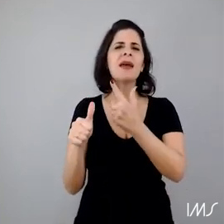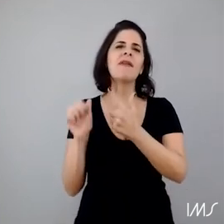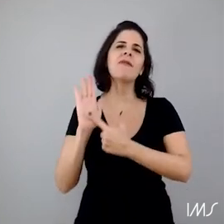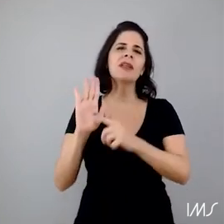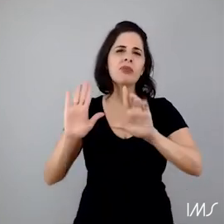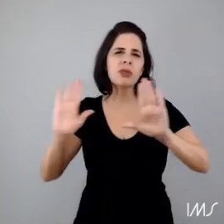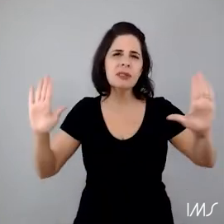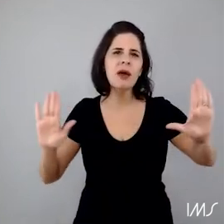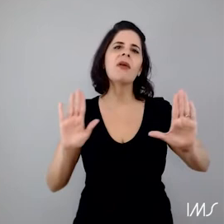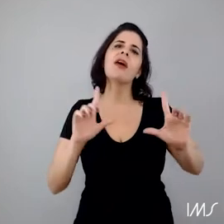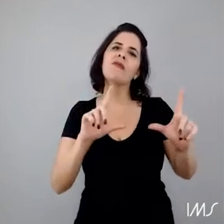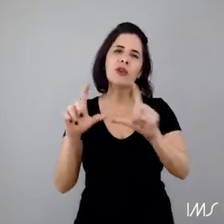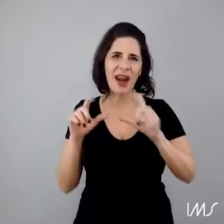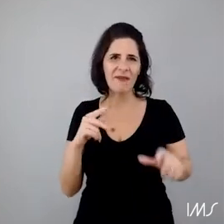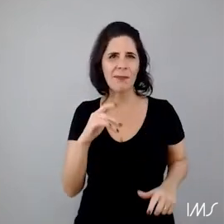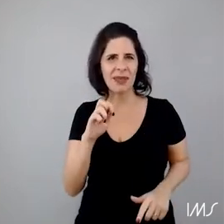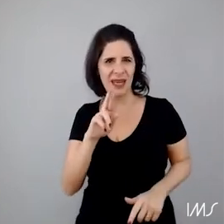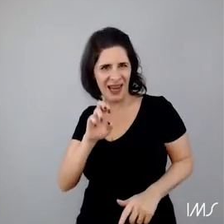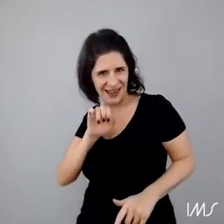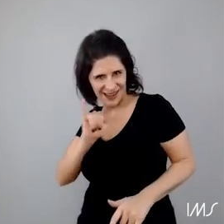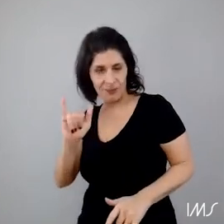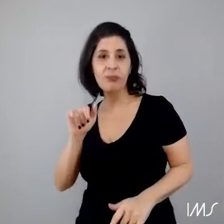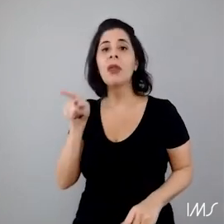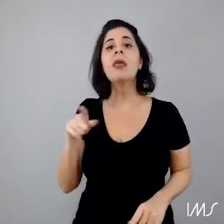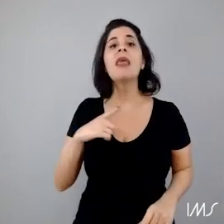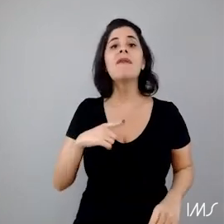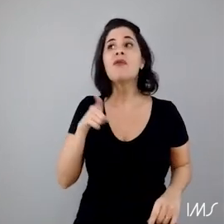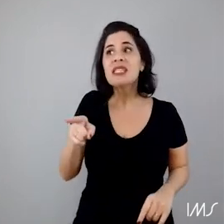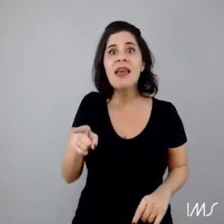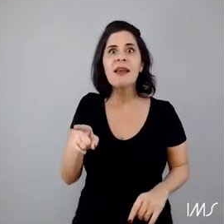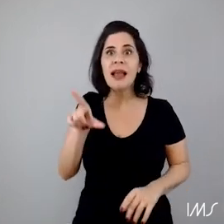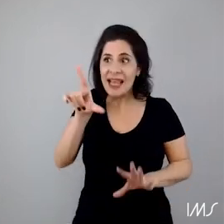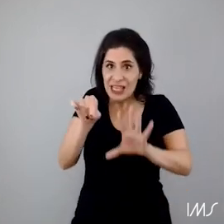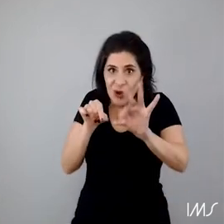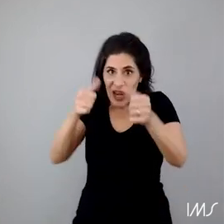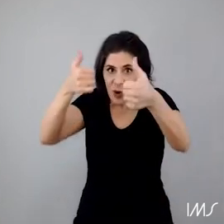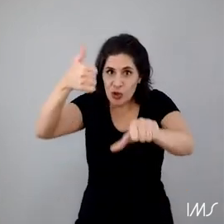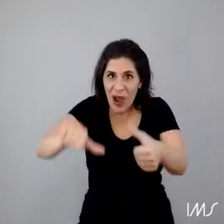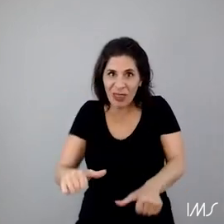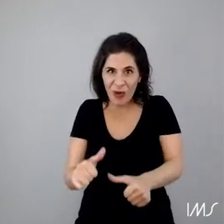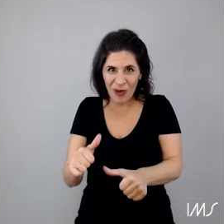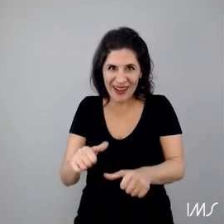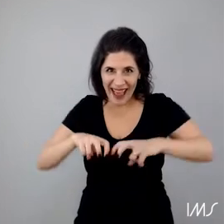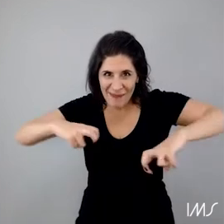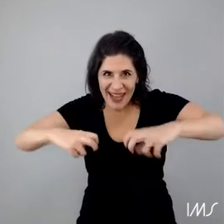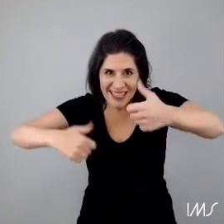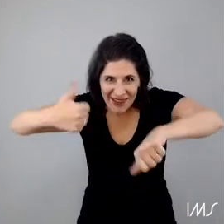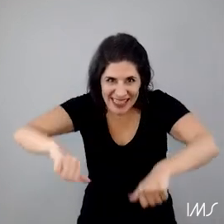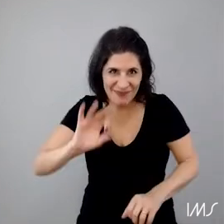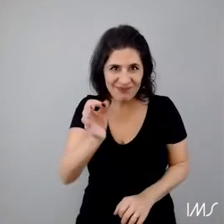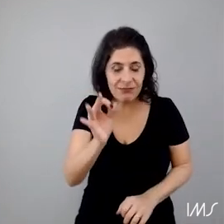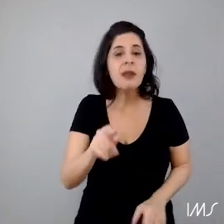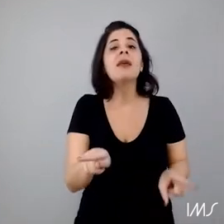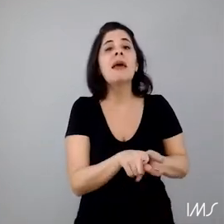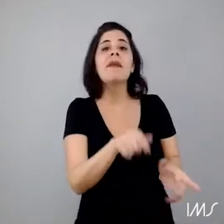você presidiu. E, por outro lado, você assina o prefácio do livro Entre, 74, né, primeira publicação da Stefania Abril.